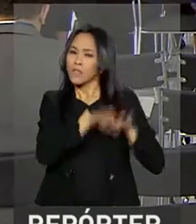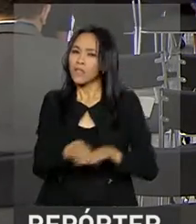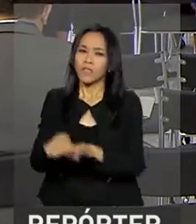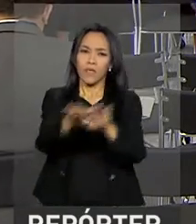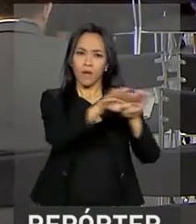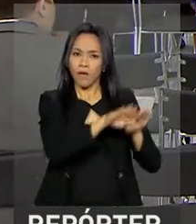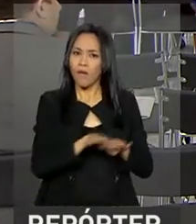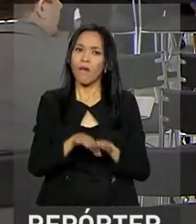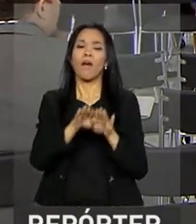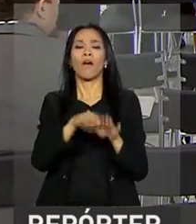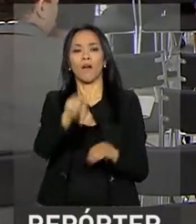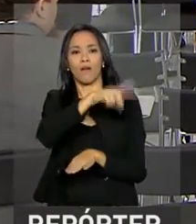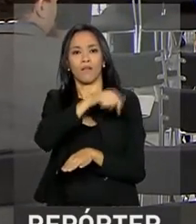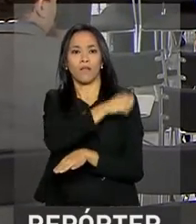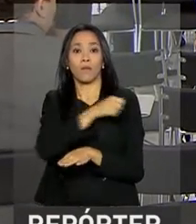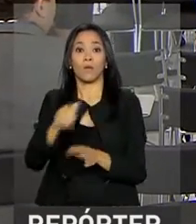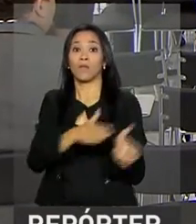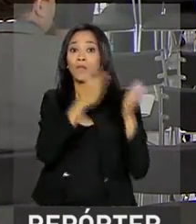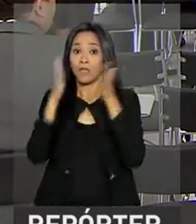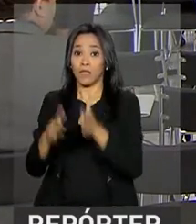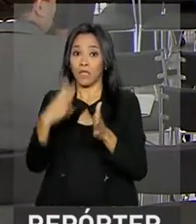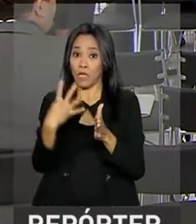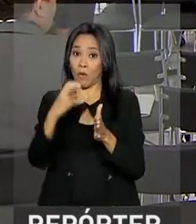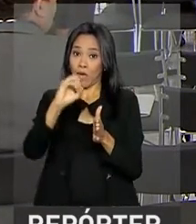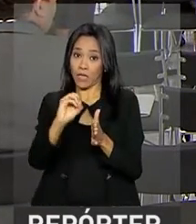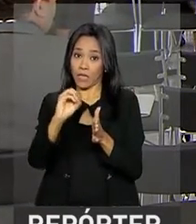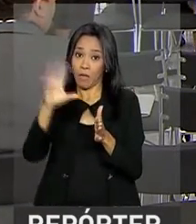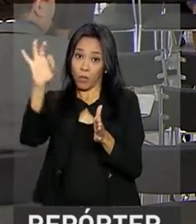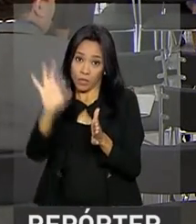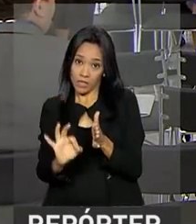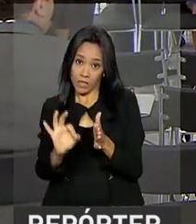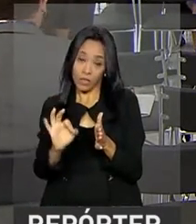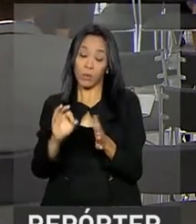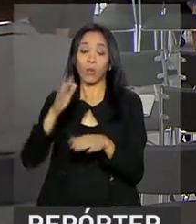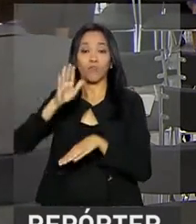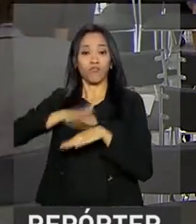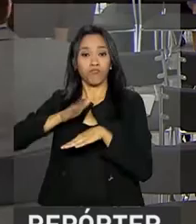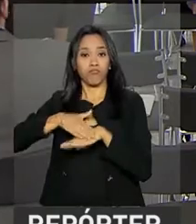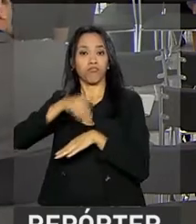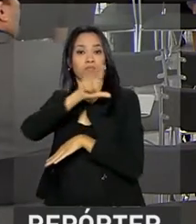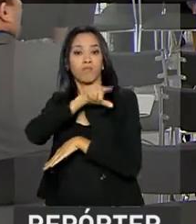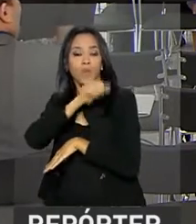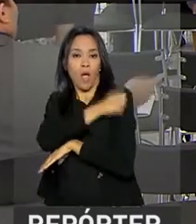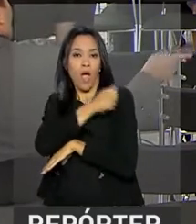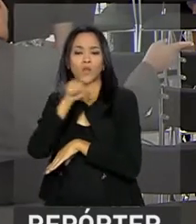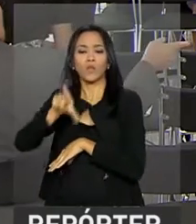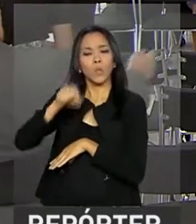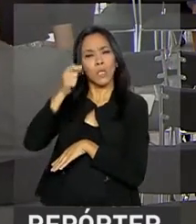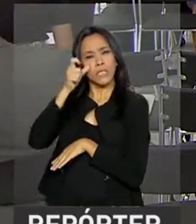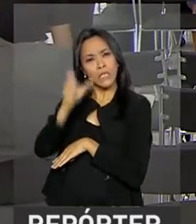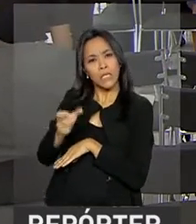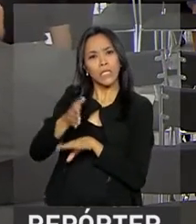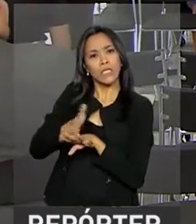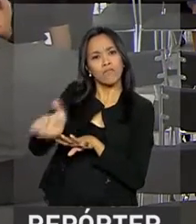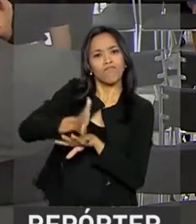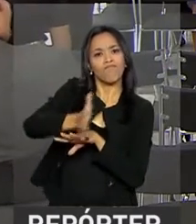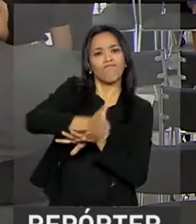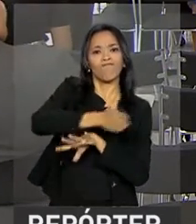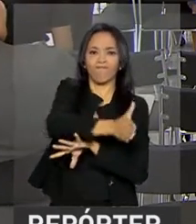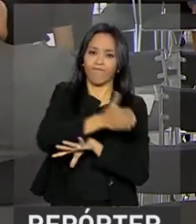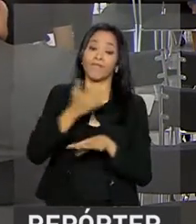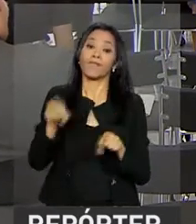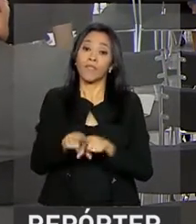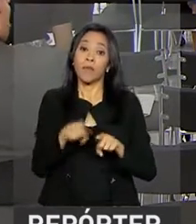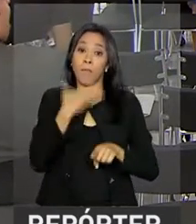alunos e 40% a escolha do aluno de acordo com o interesse, além de melhorar